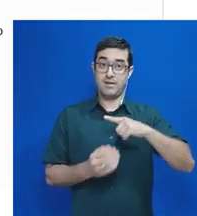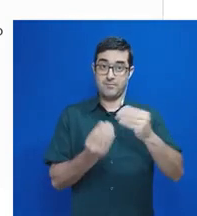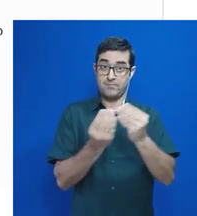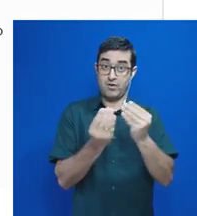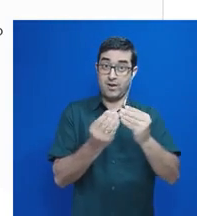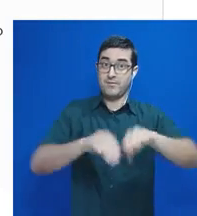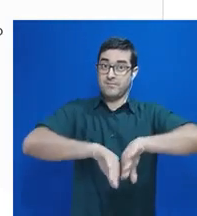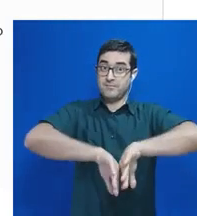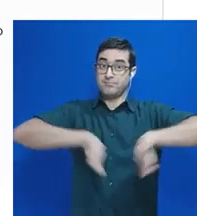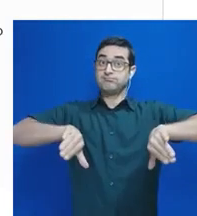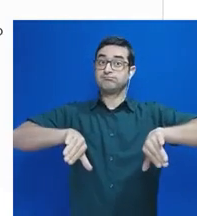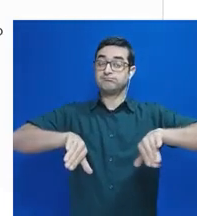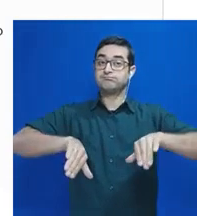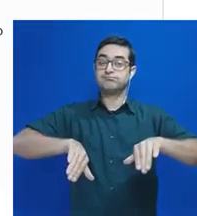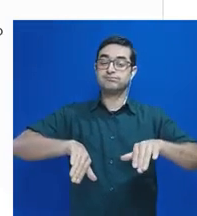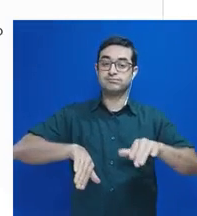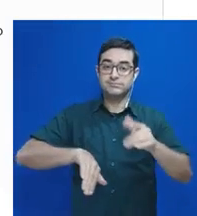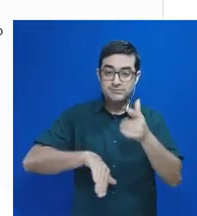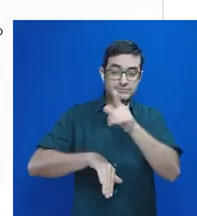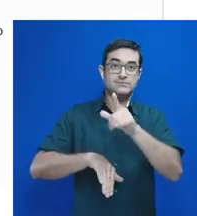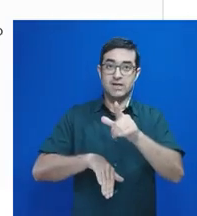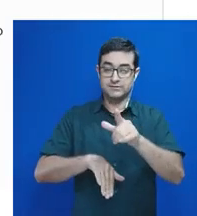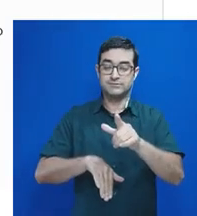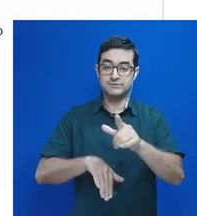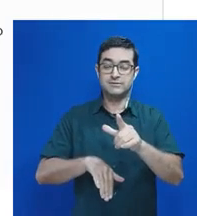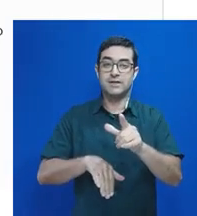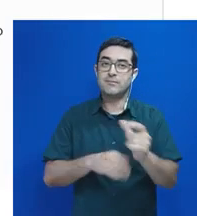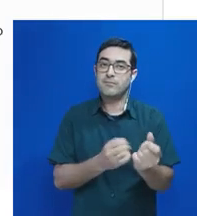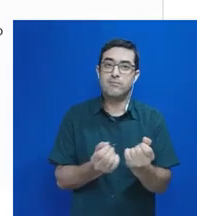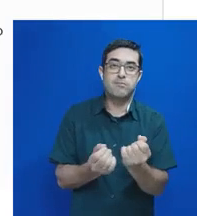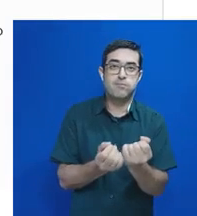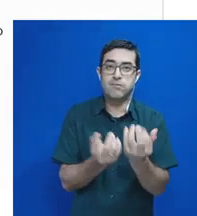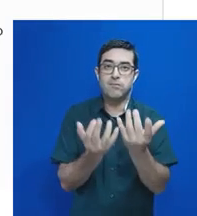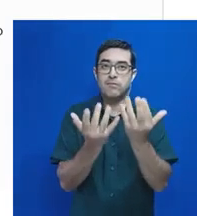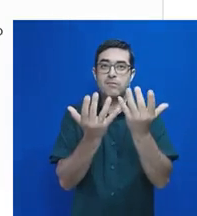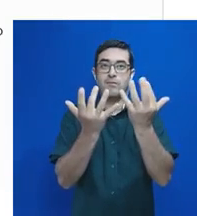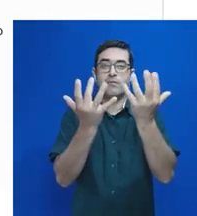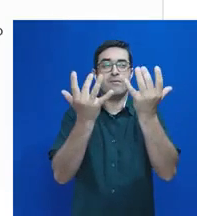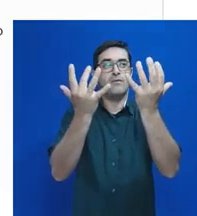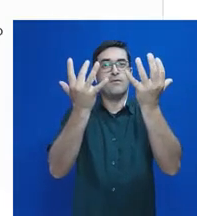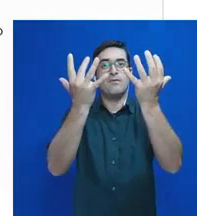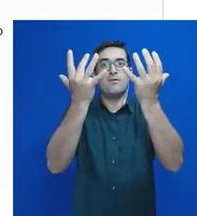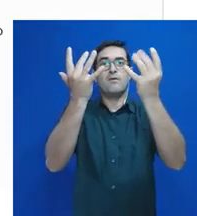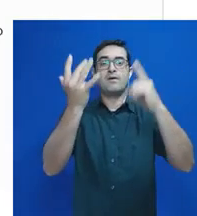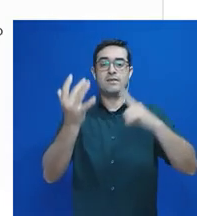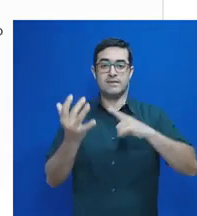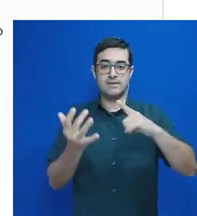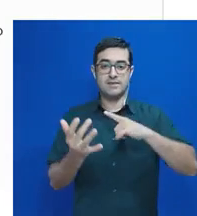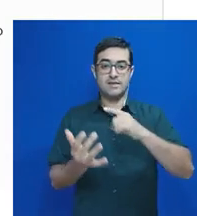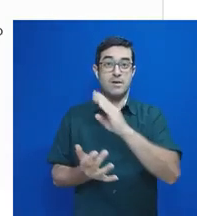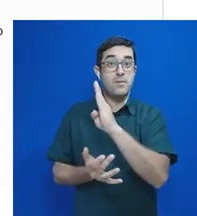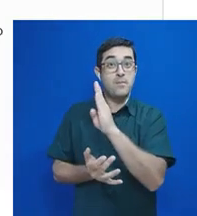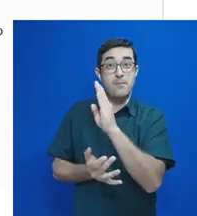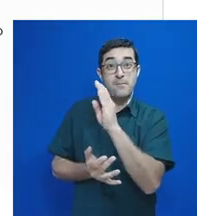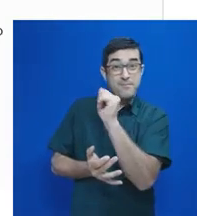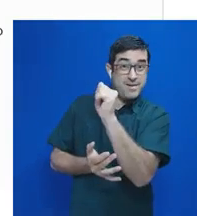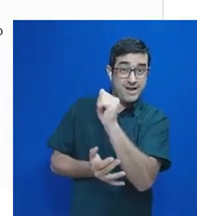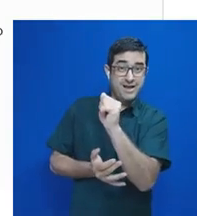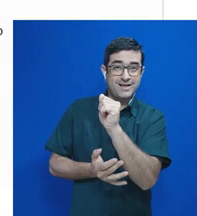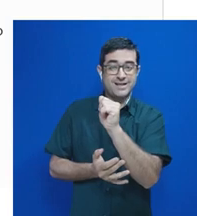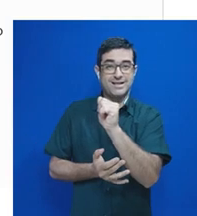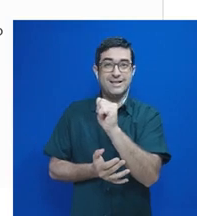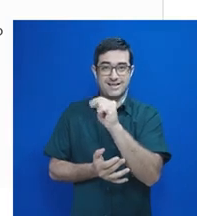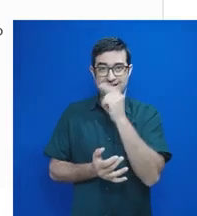é maior, tanto que após evaporar a água eu tenho a formação do cloreto de bário diidratado, ou